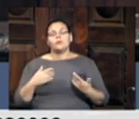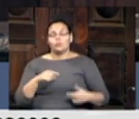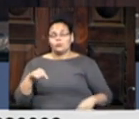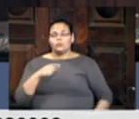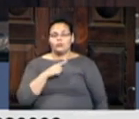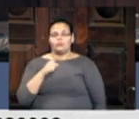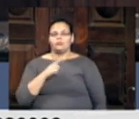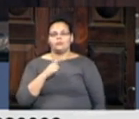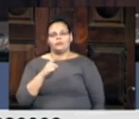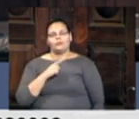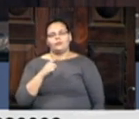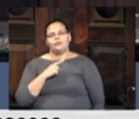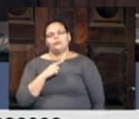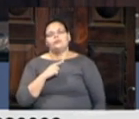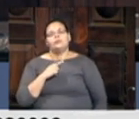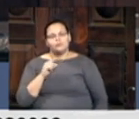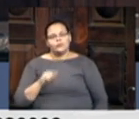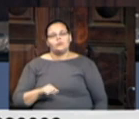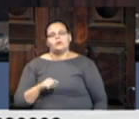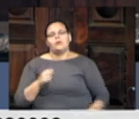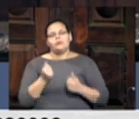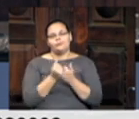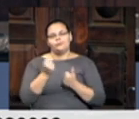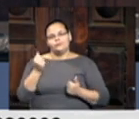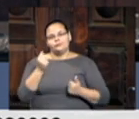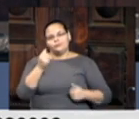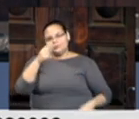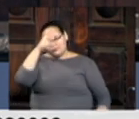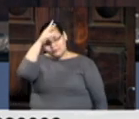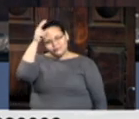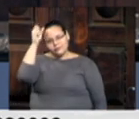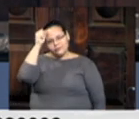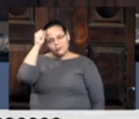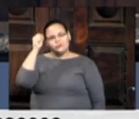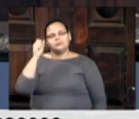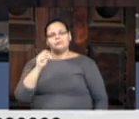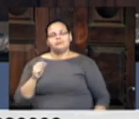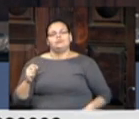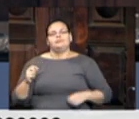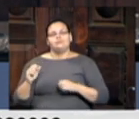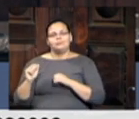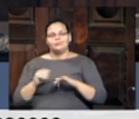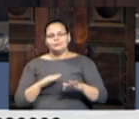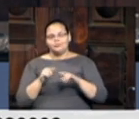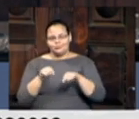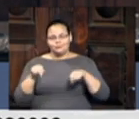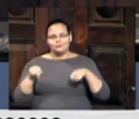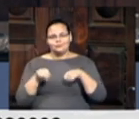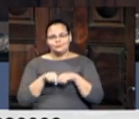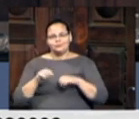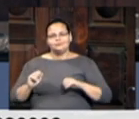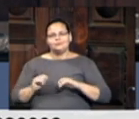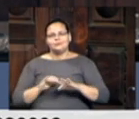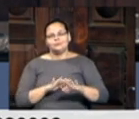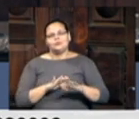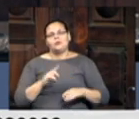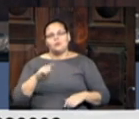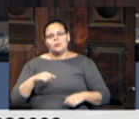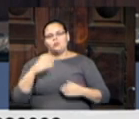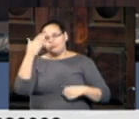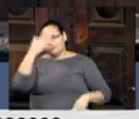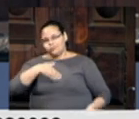Nós tivemos o gabinete da vice-prefeita invadido, com prova